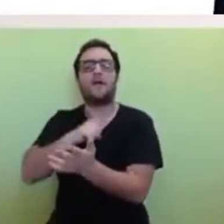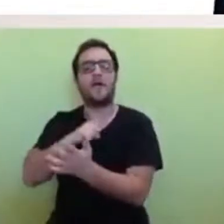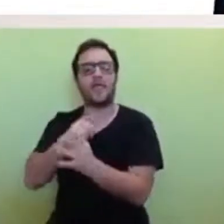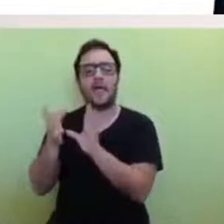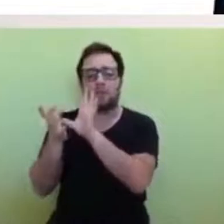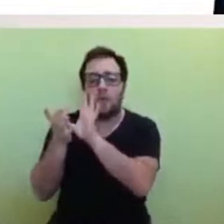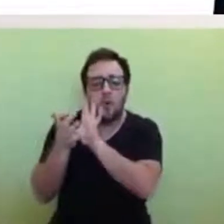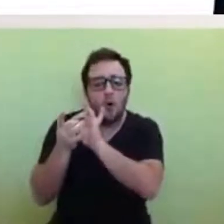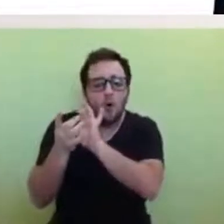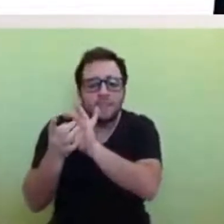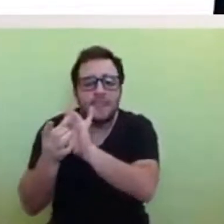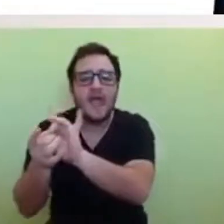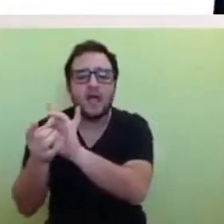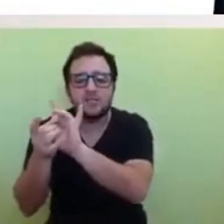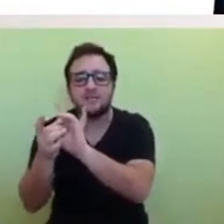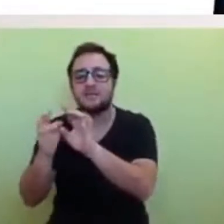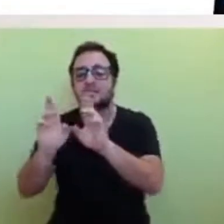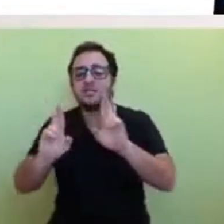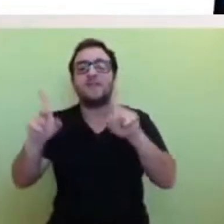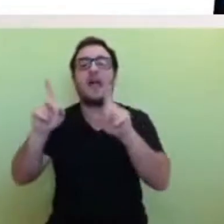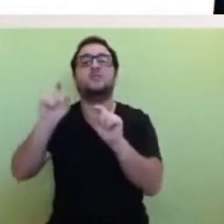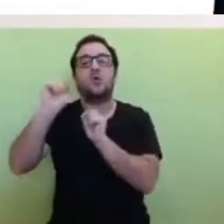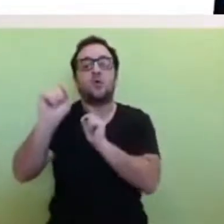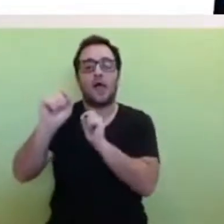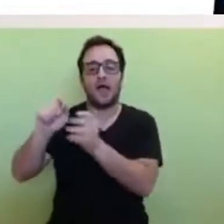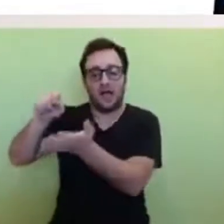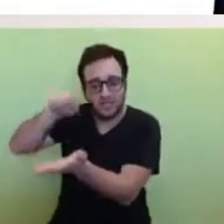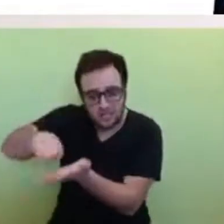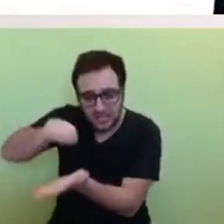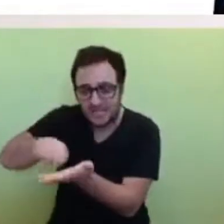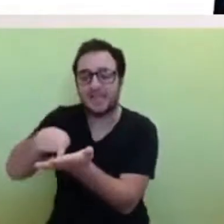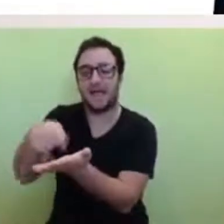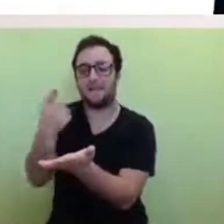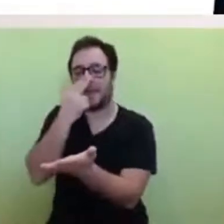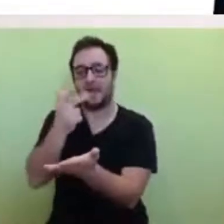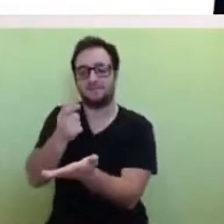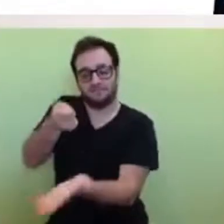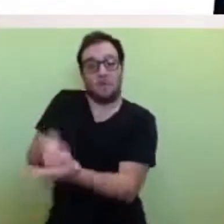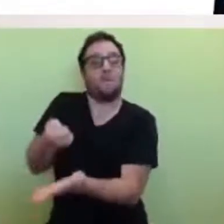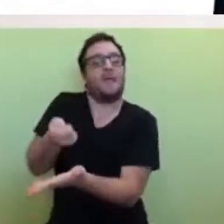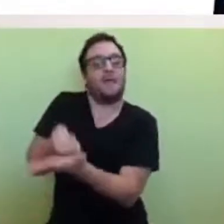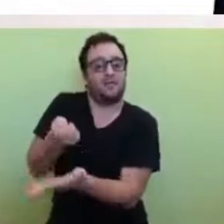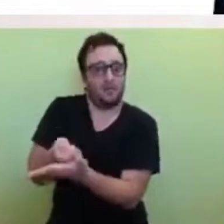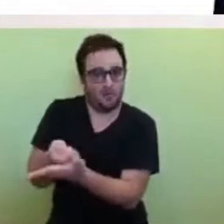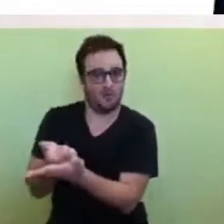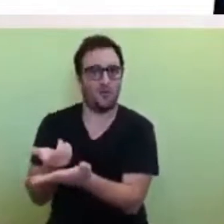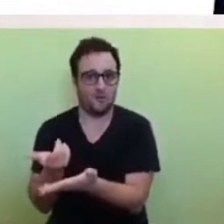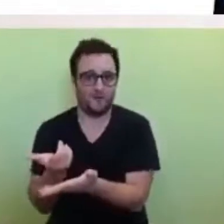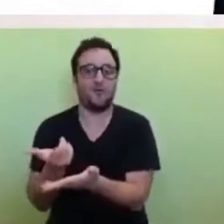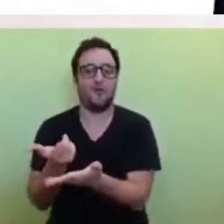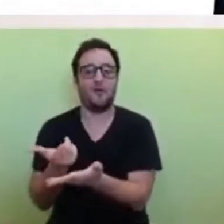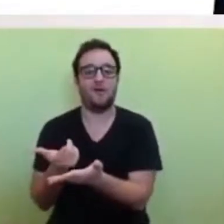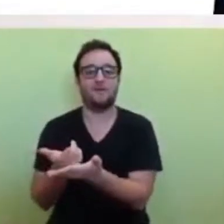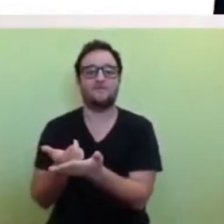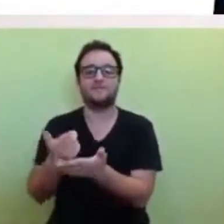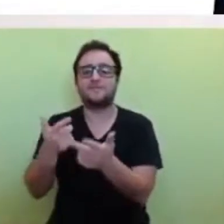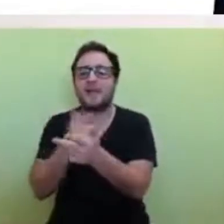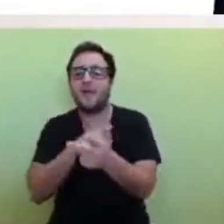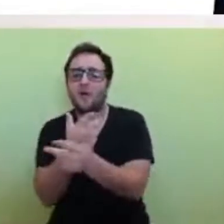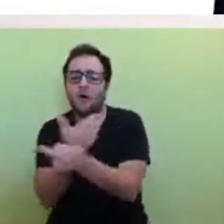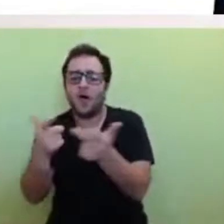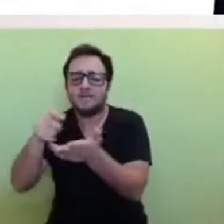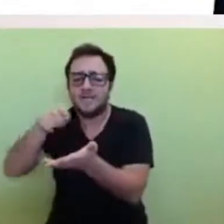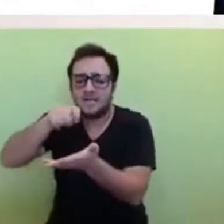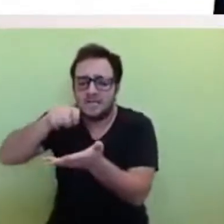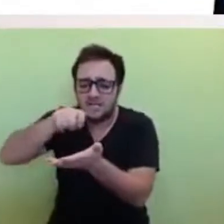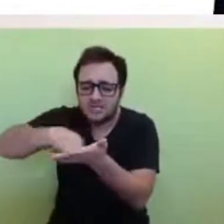ela é muitas vezes descontextualizada. Você pode pegar algo que foi escrito em outro tempo, em que você não sabe o que é que estava acontecendo, não